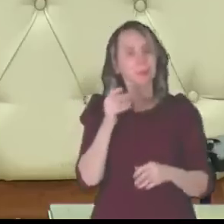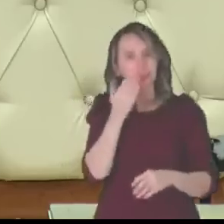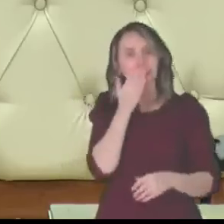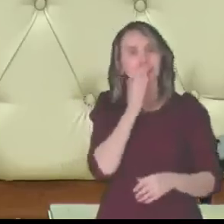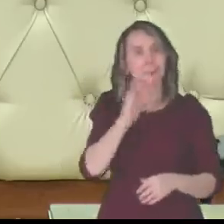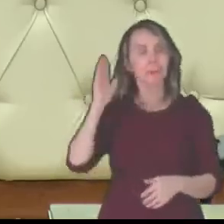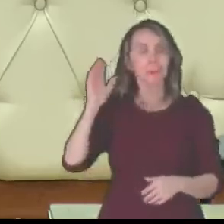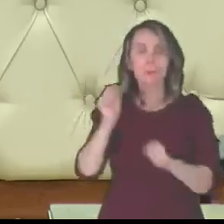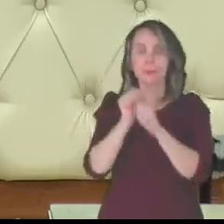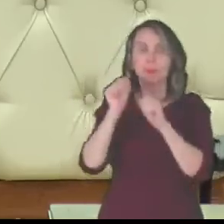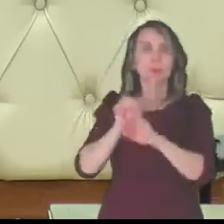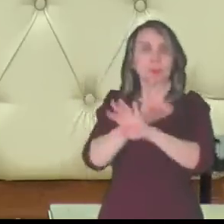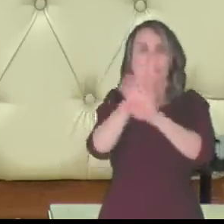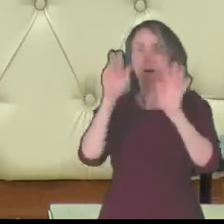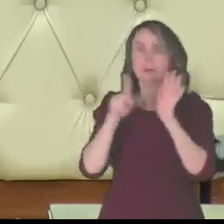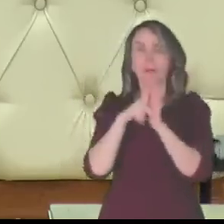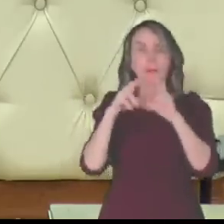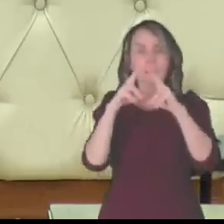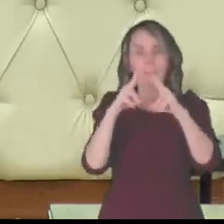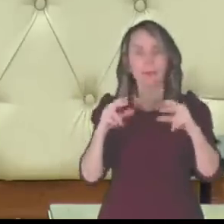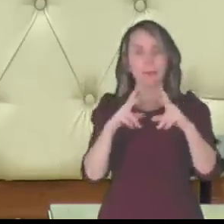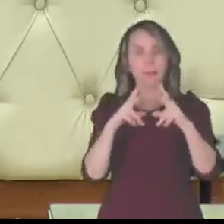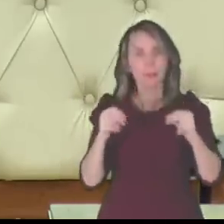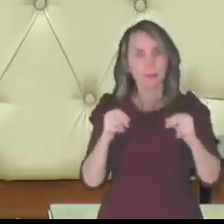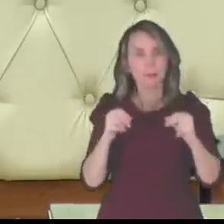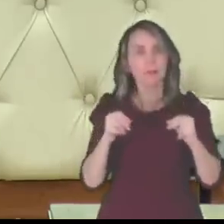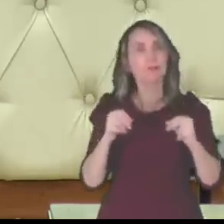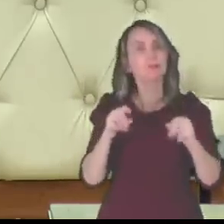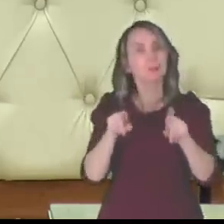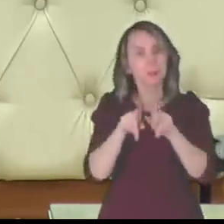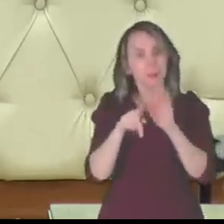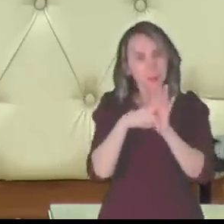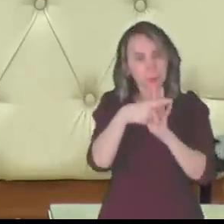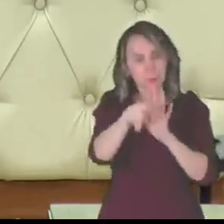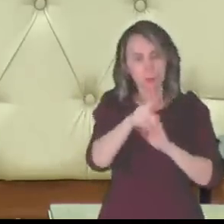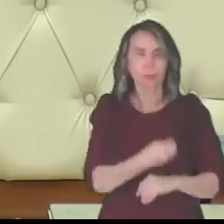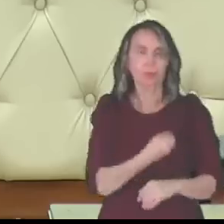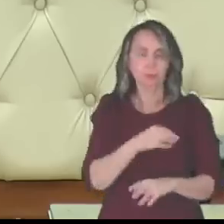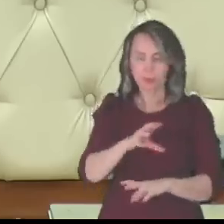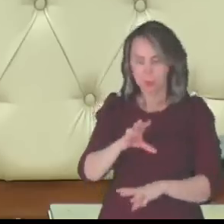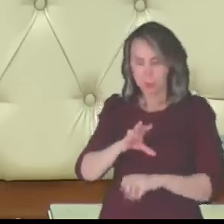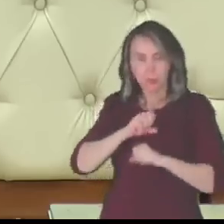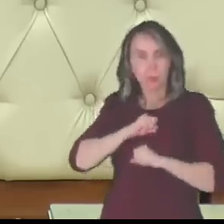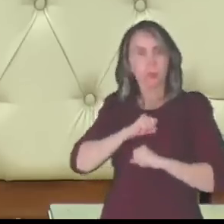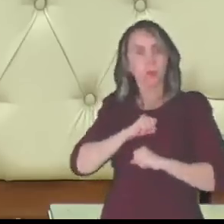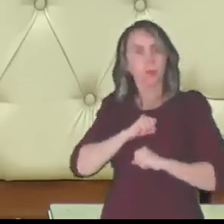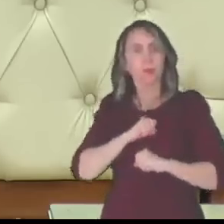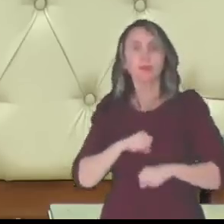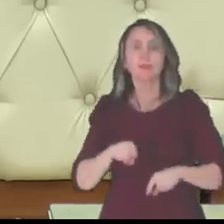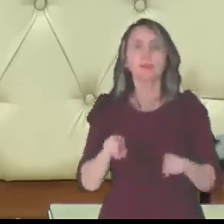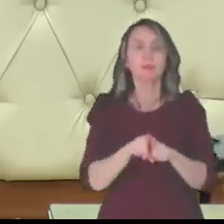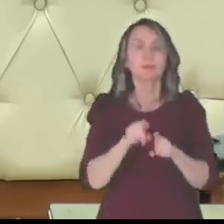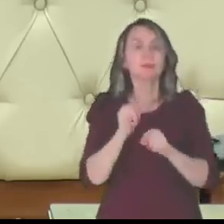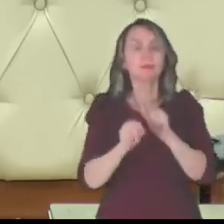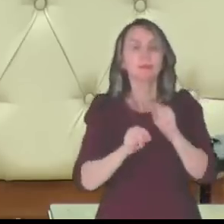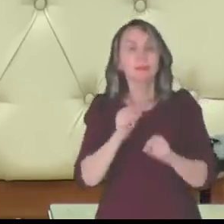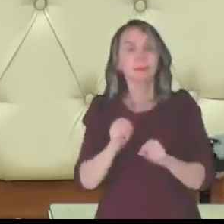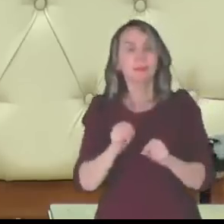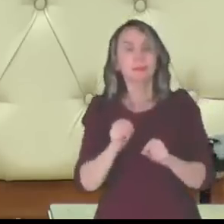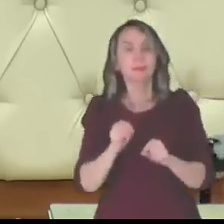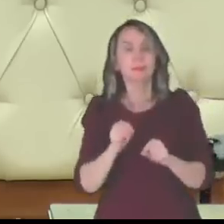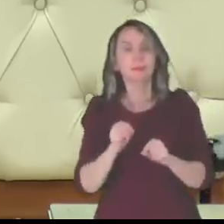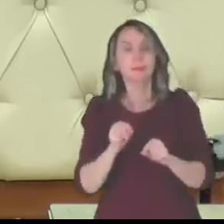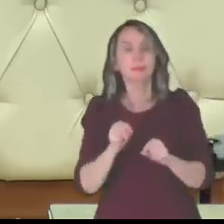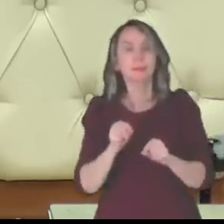tua vida e também a excelência de que bem como é excelência do Carmelo e